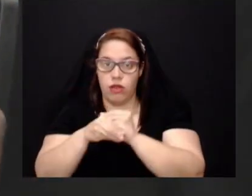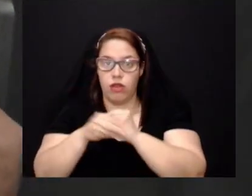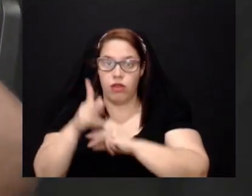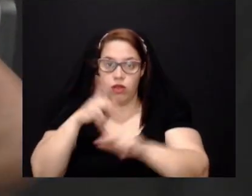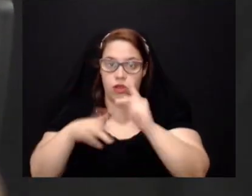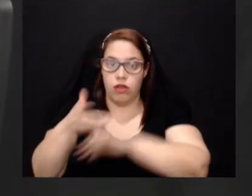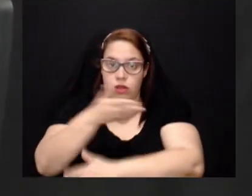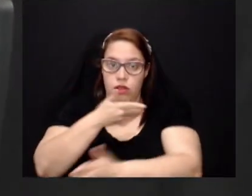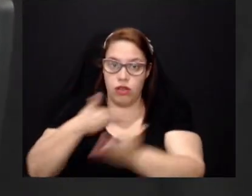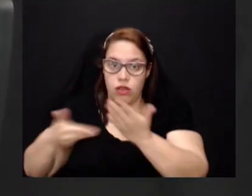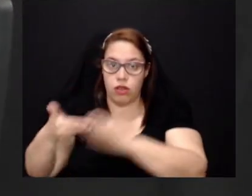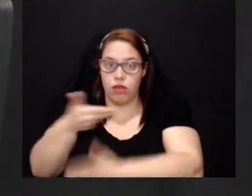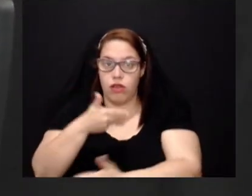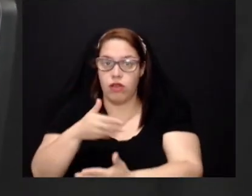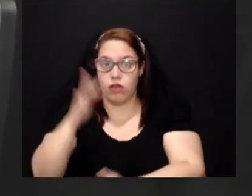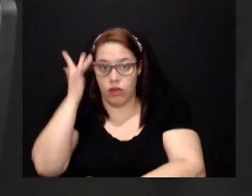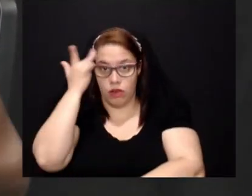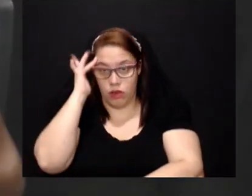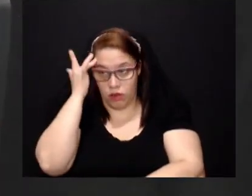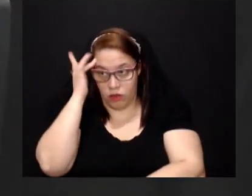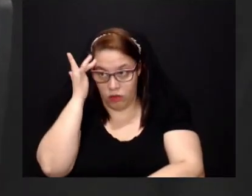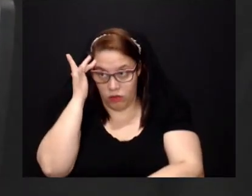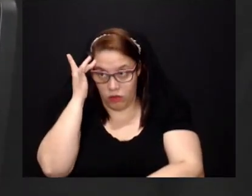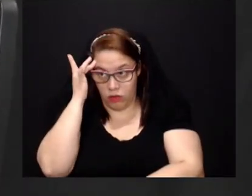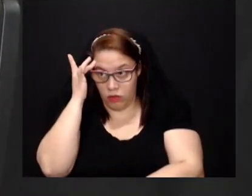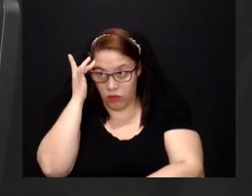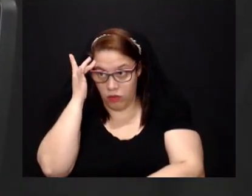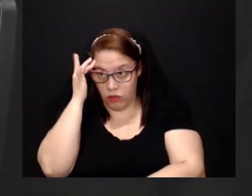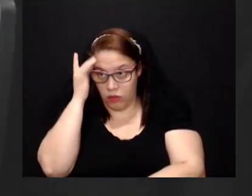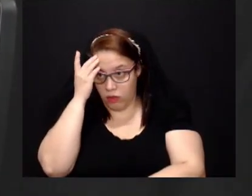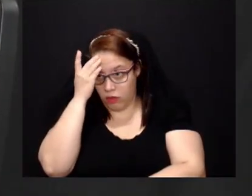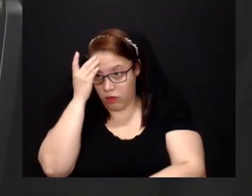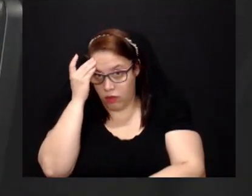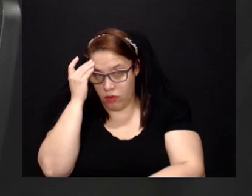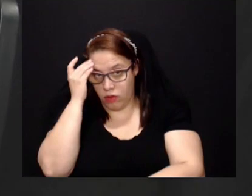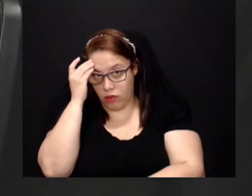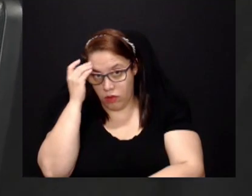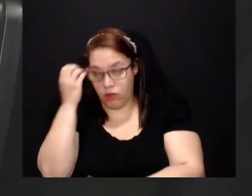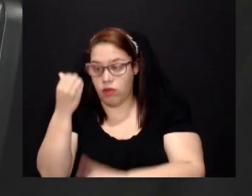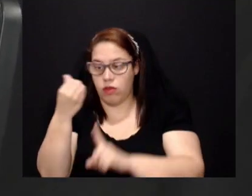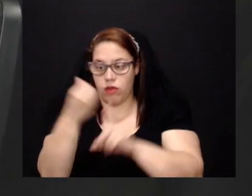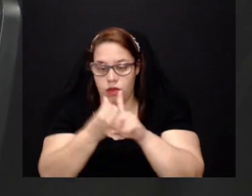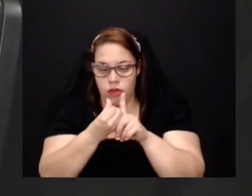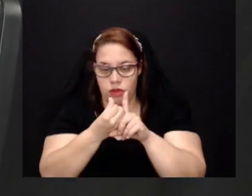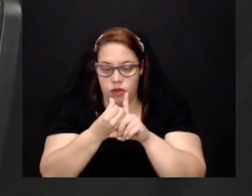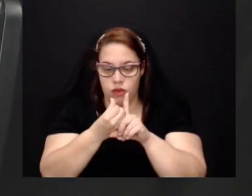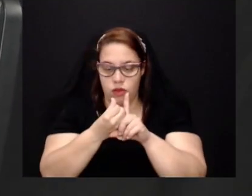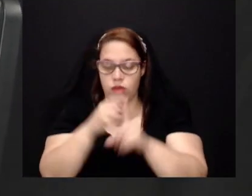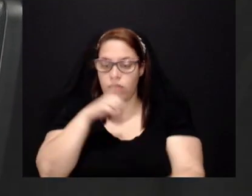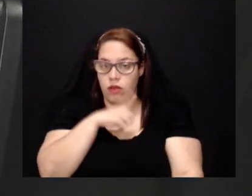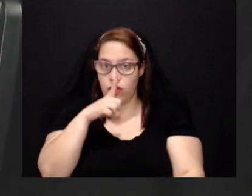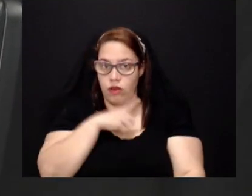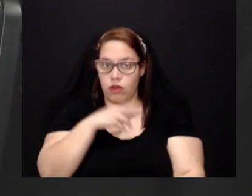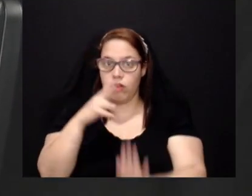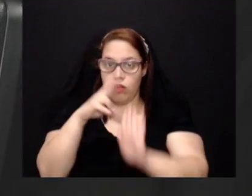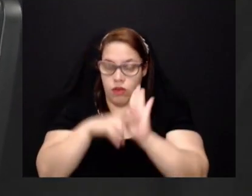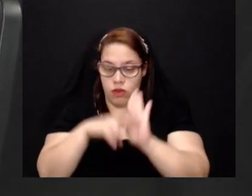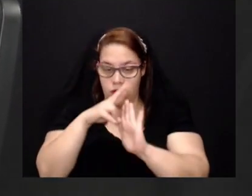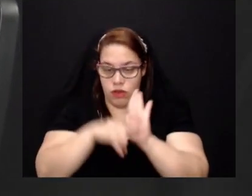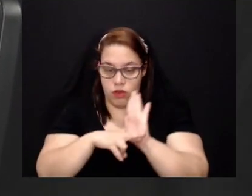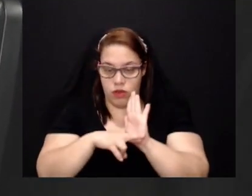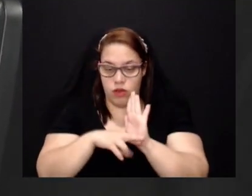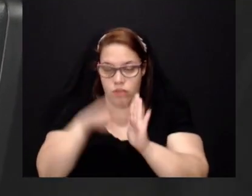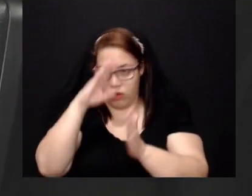né? Eu acho que nesses 6 meses da existência desse protocolo, eu acredito que